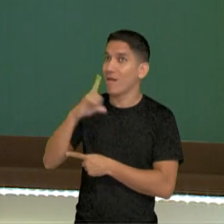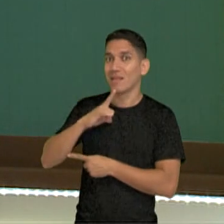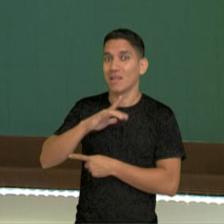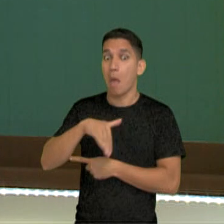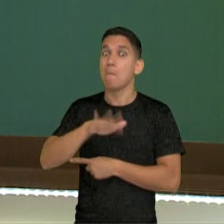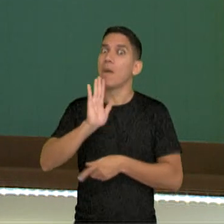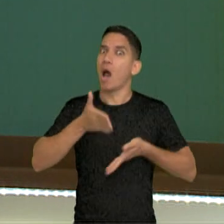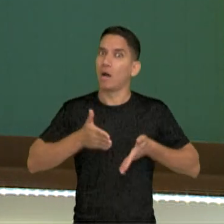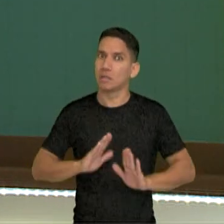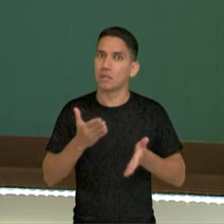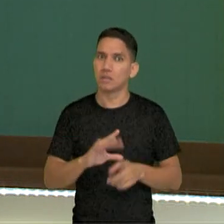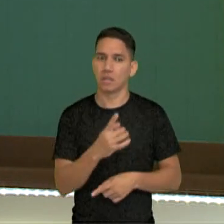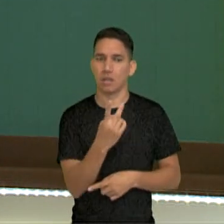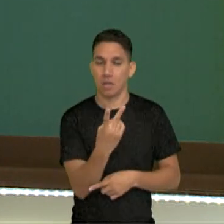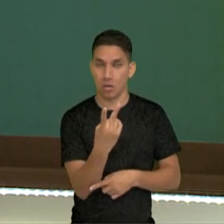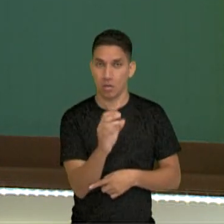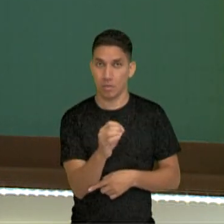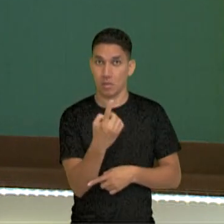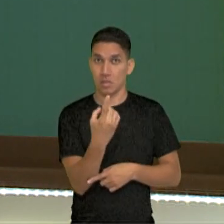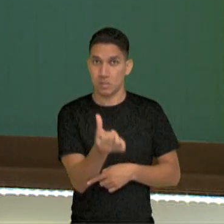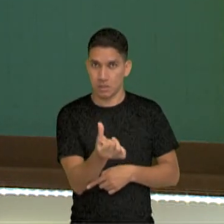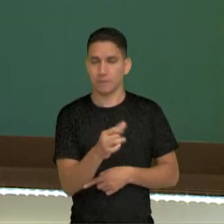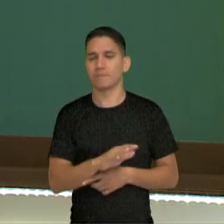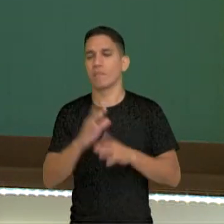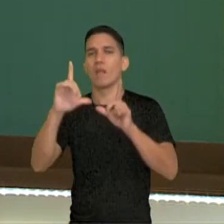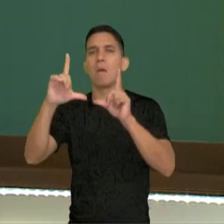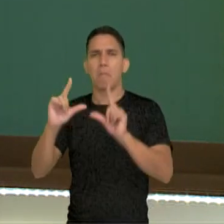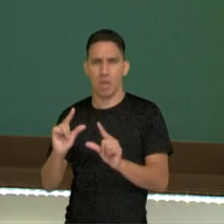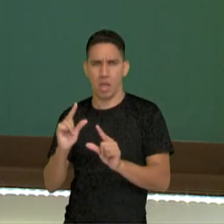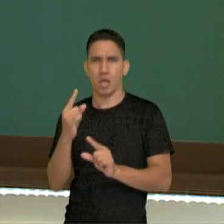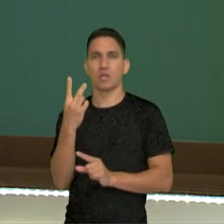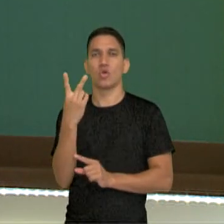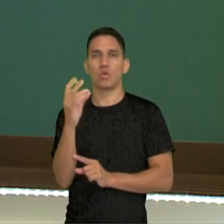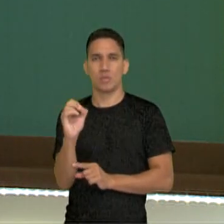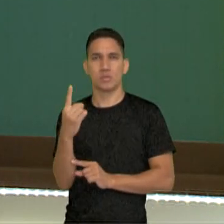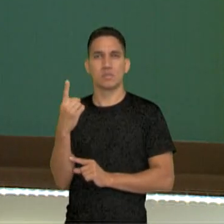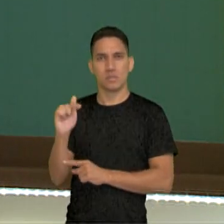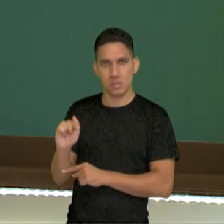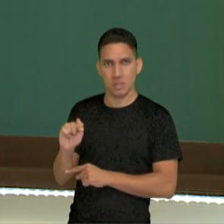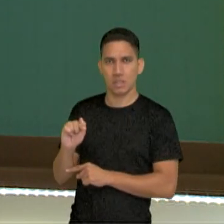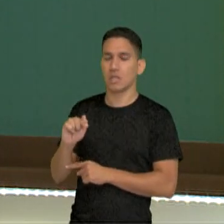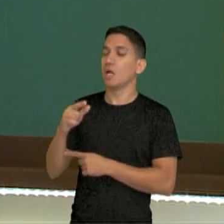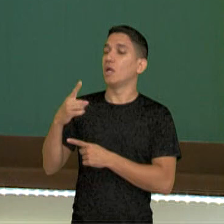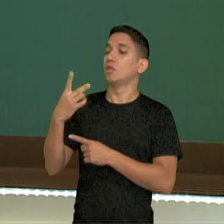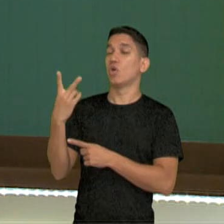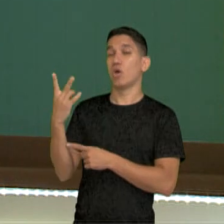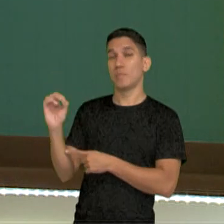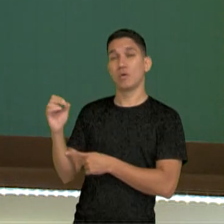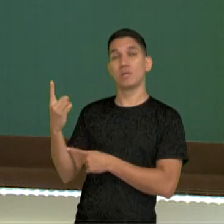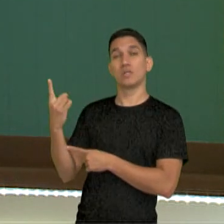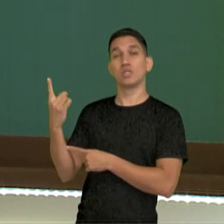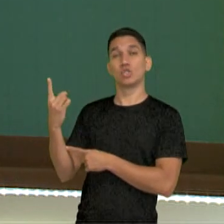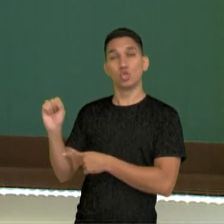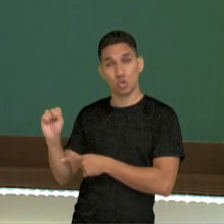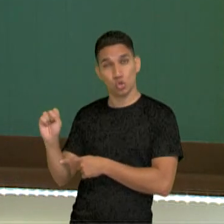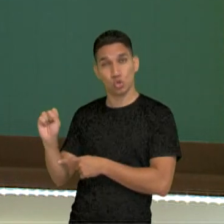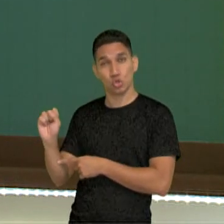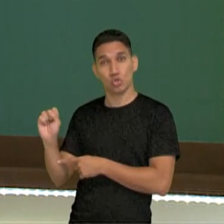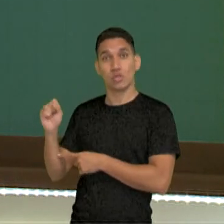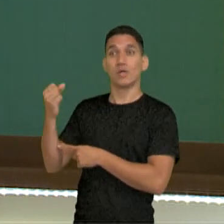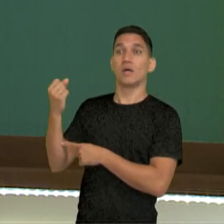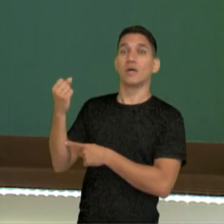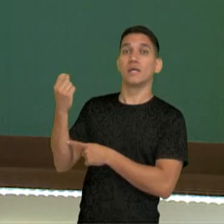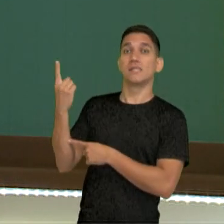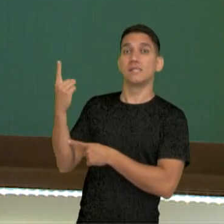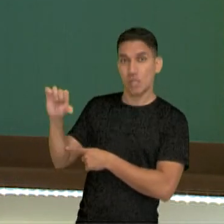em 2016, ali uma queda pequena em 2017. Em 2018 e 2019, sobe a taxa de